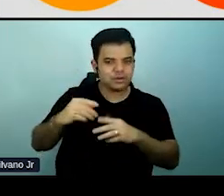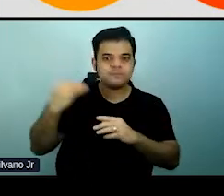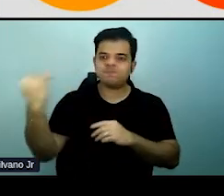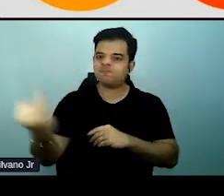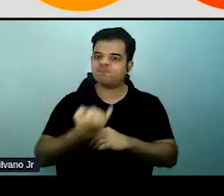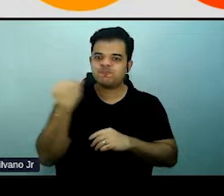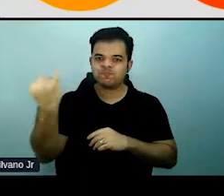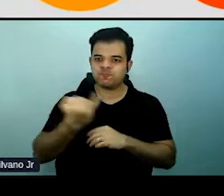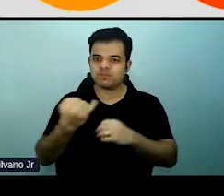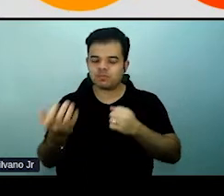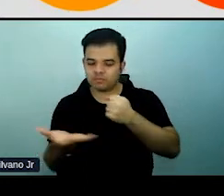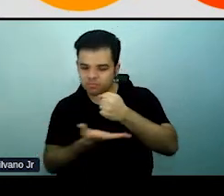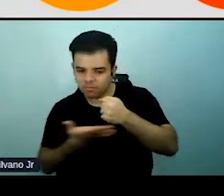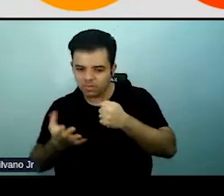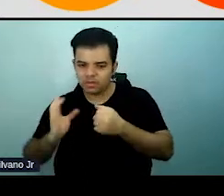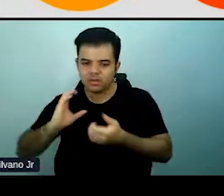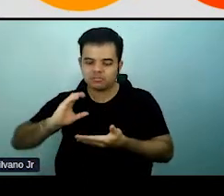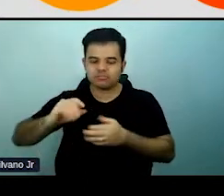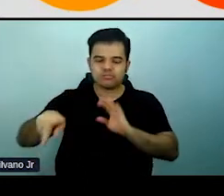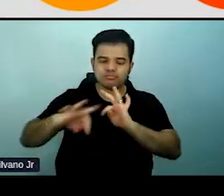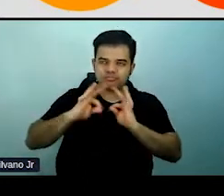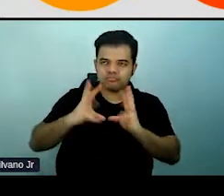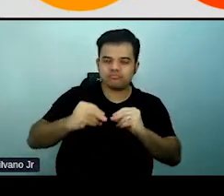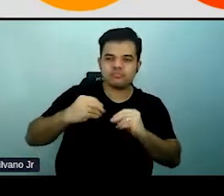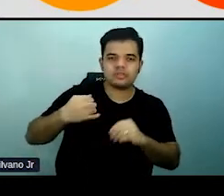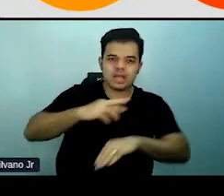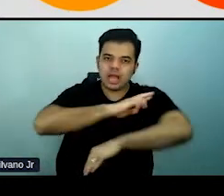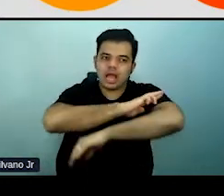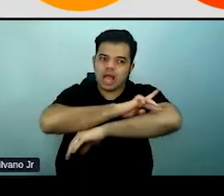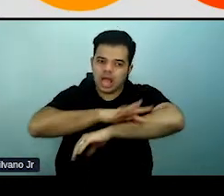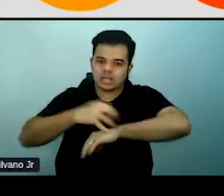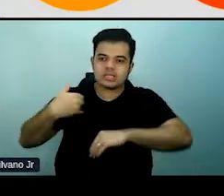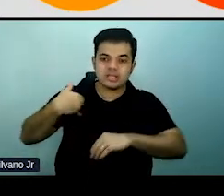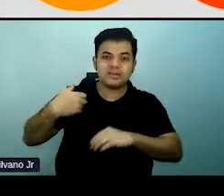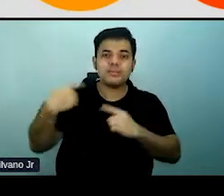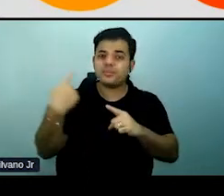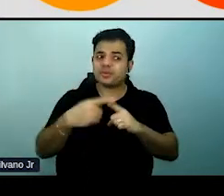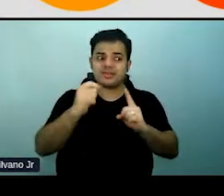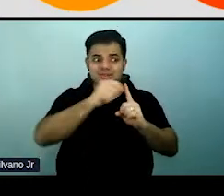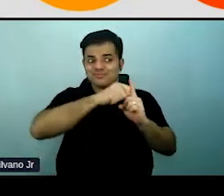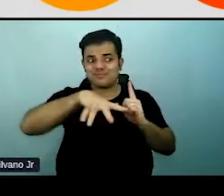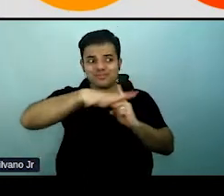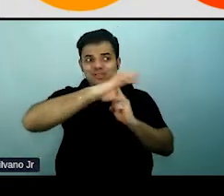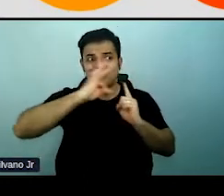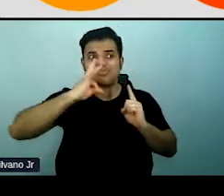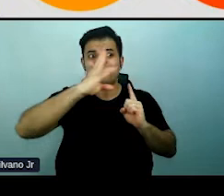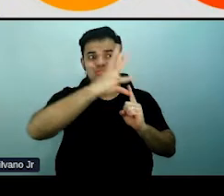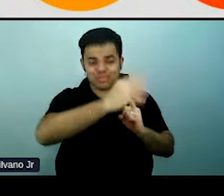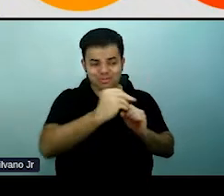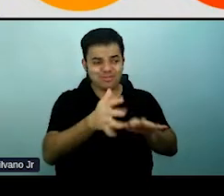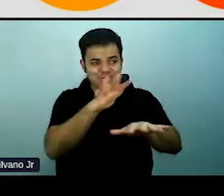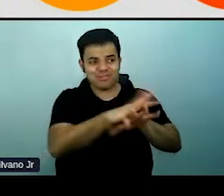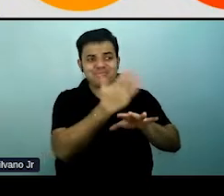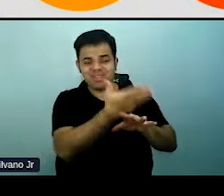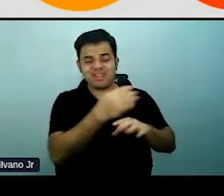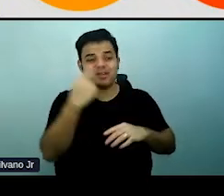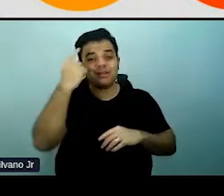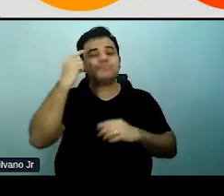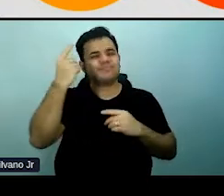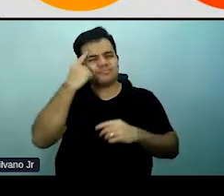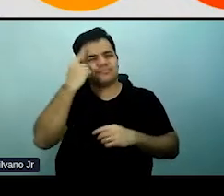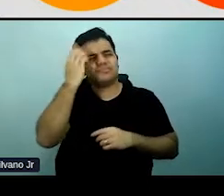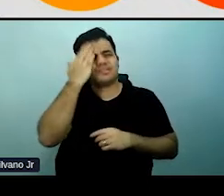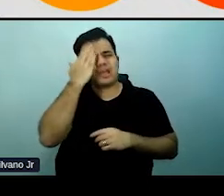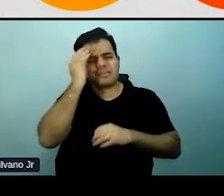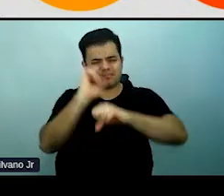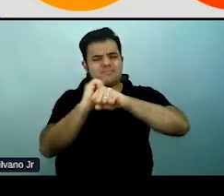classe social, raça, idade, porque a gente tem que pensar na sociedade como um todo. Estamos em pandemia, mas